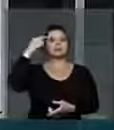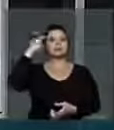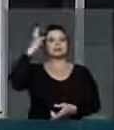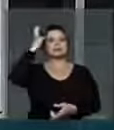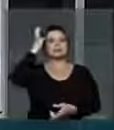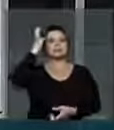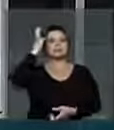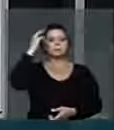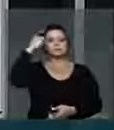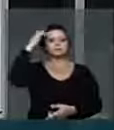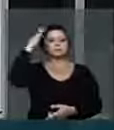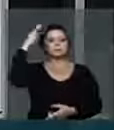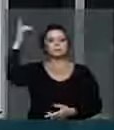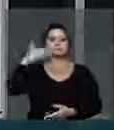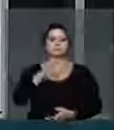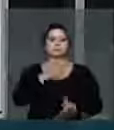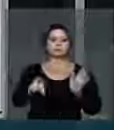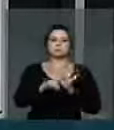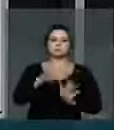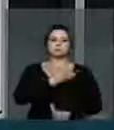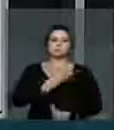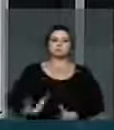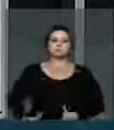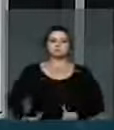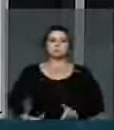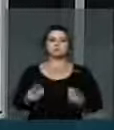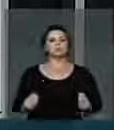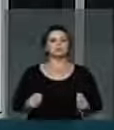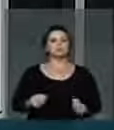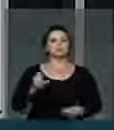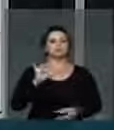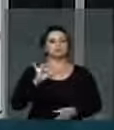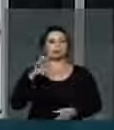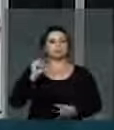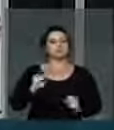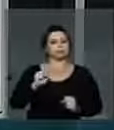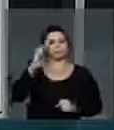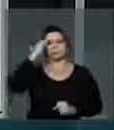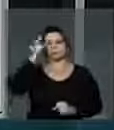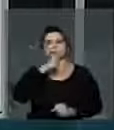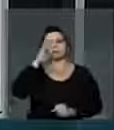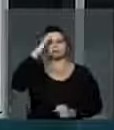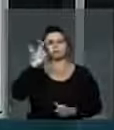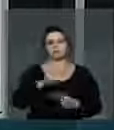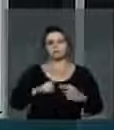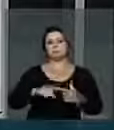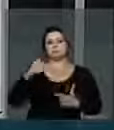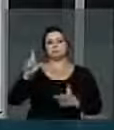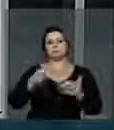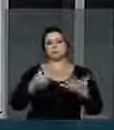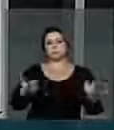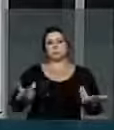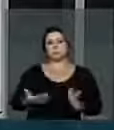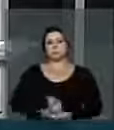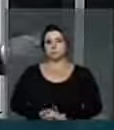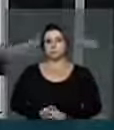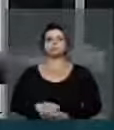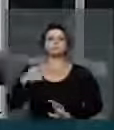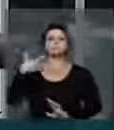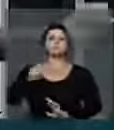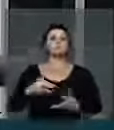doutrinas, do seu sistema de governo. Só pode ser esse o interesse. Um outro assunto que eu acho